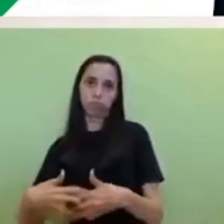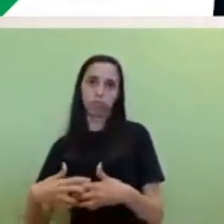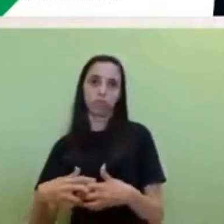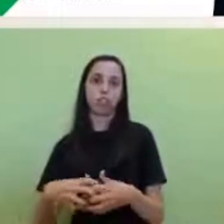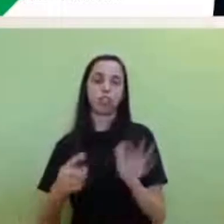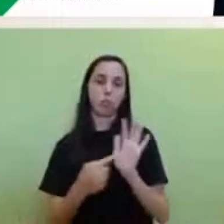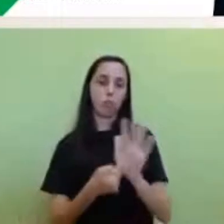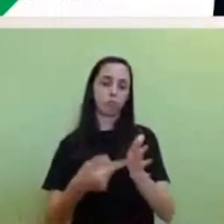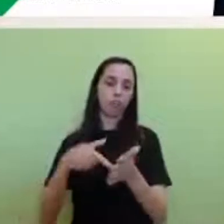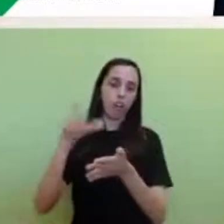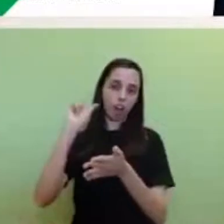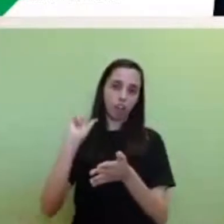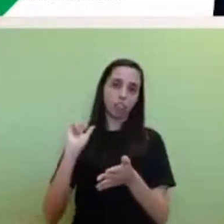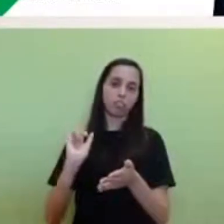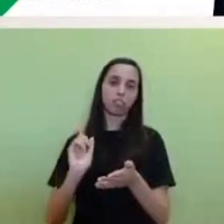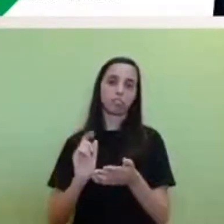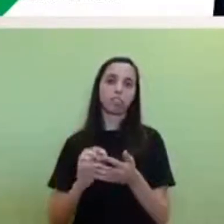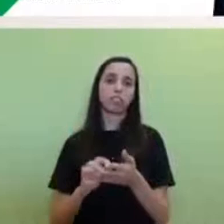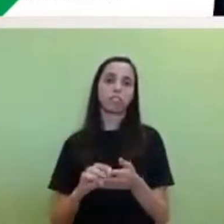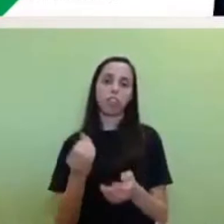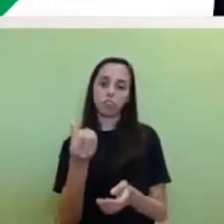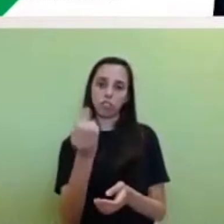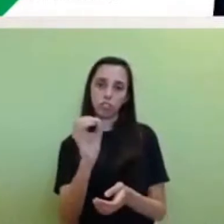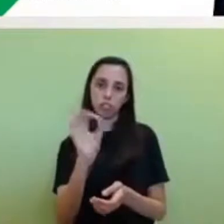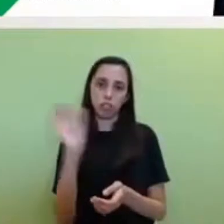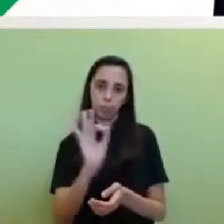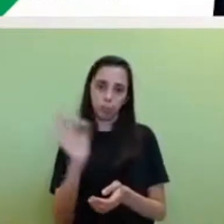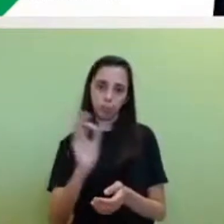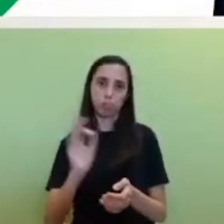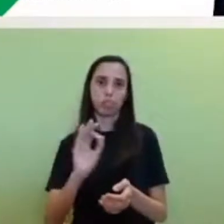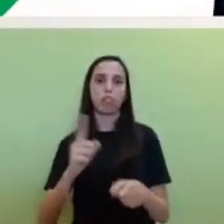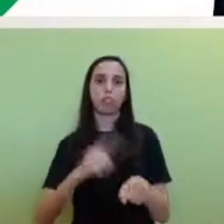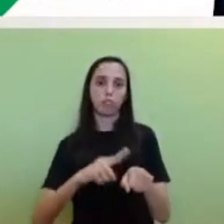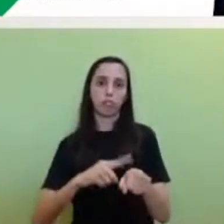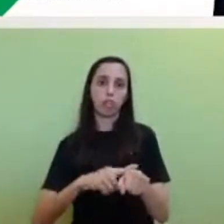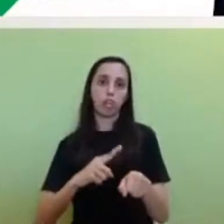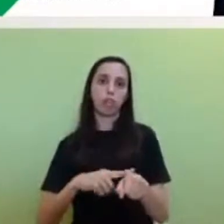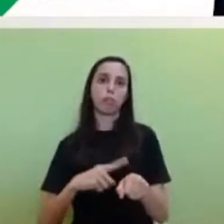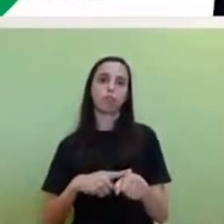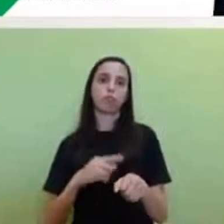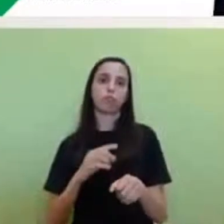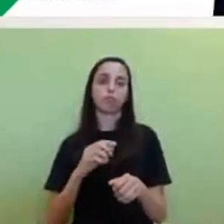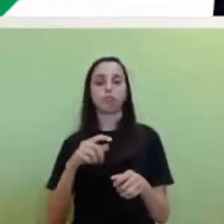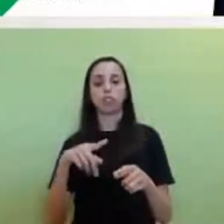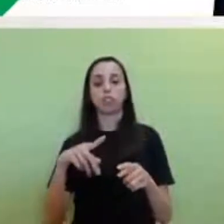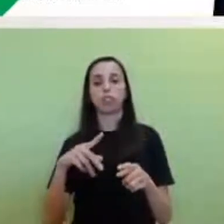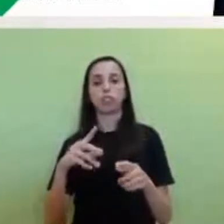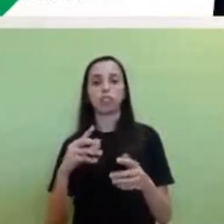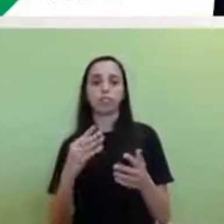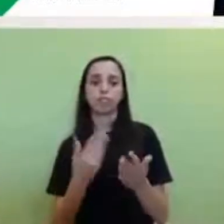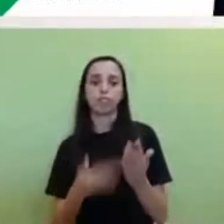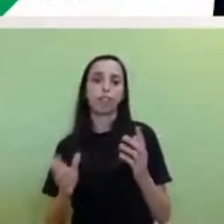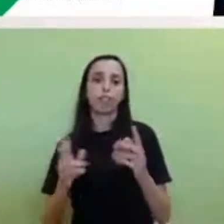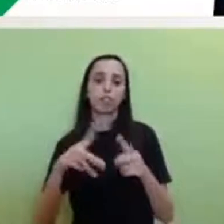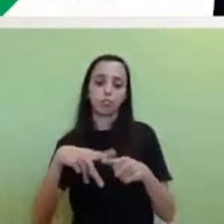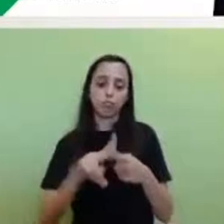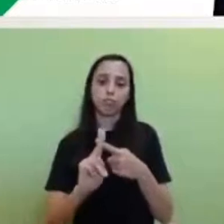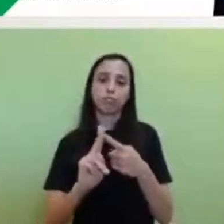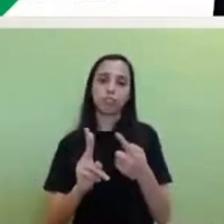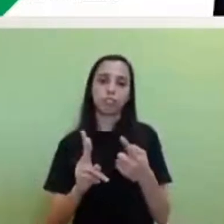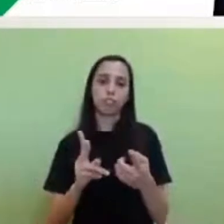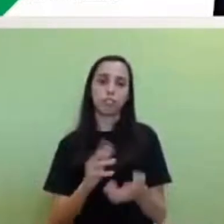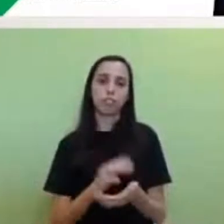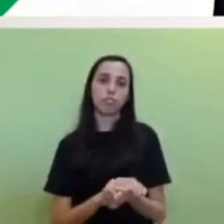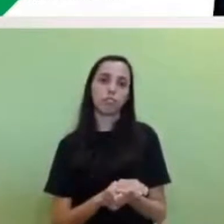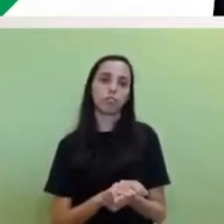que eu mostrei antes, né, que gera 60% do tempo gasto só com pós-edição. O que é interessante é que às vezes as pessoas acham